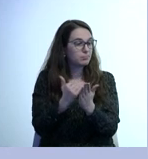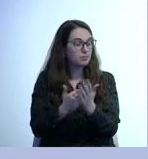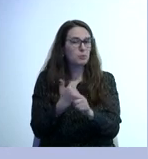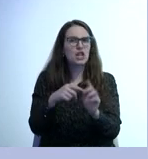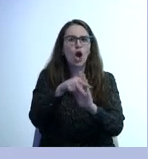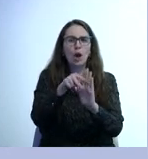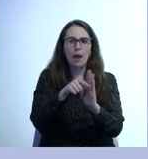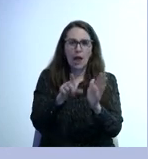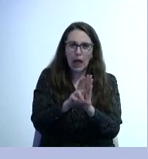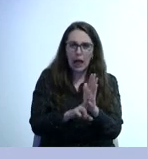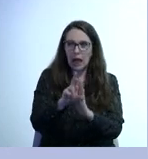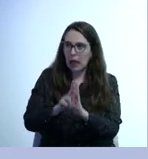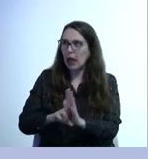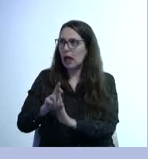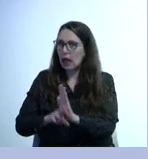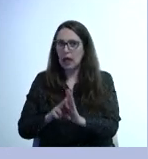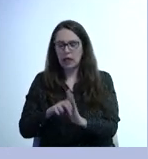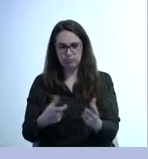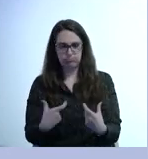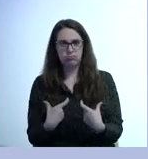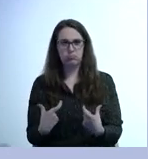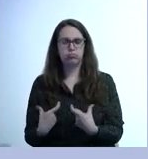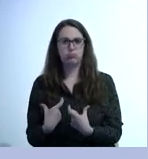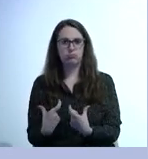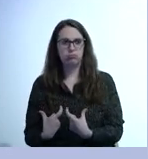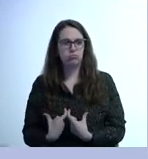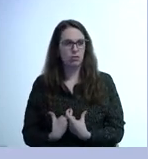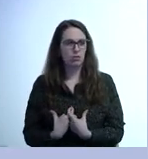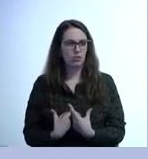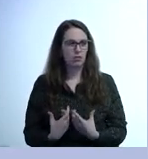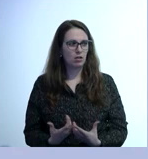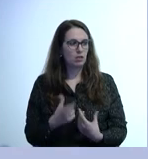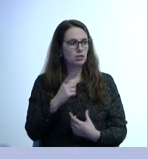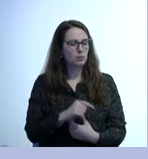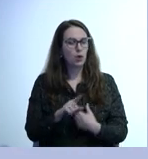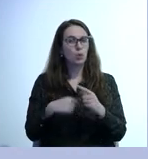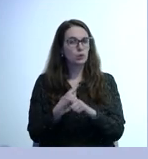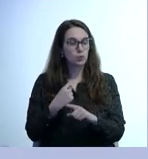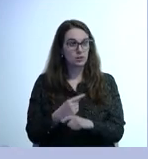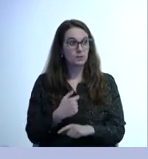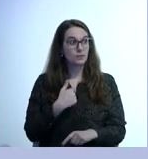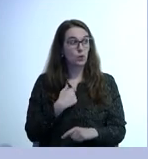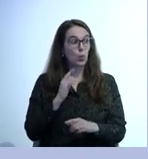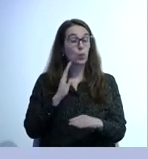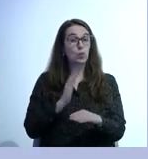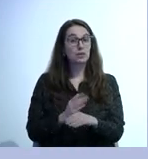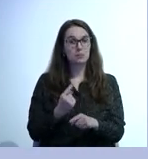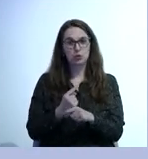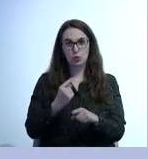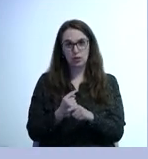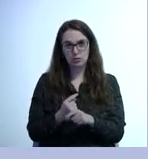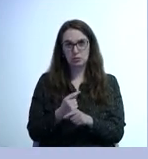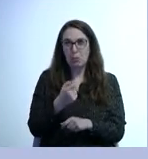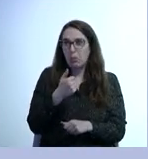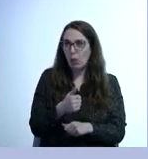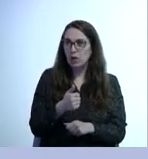são indicadas. Outra coisa que queria dizer é que as últimas experiências boas que eu tive,